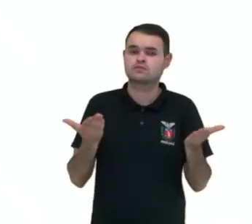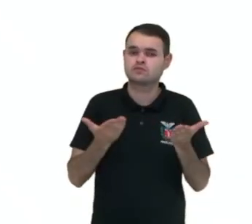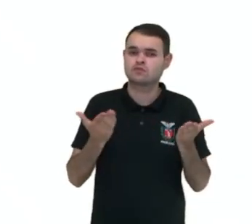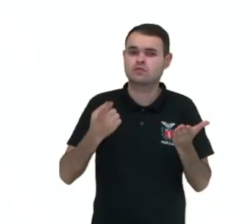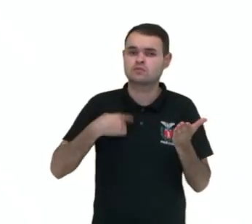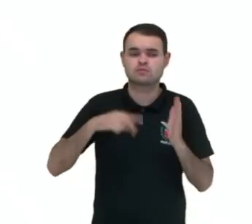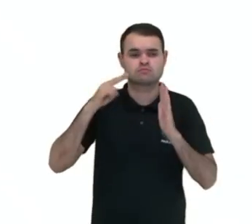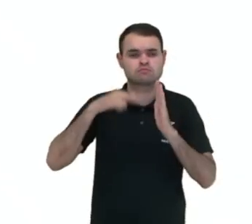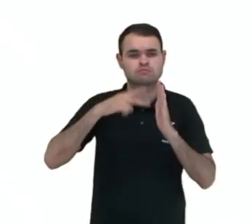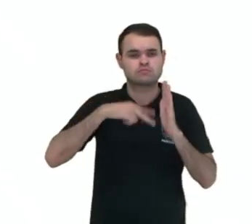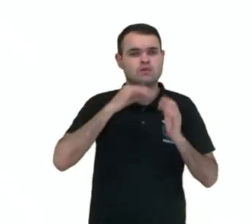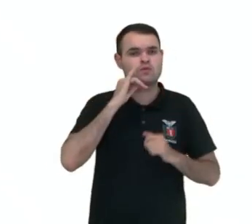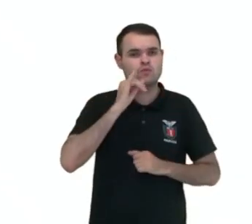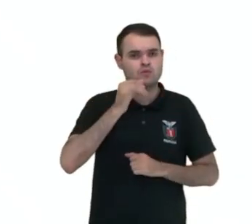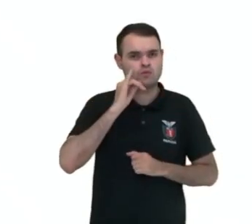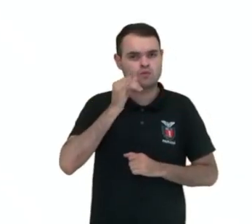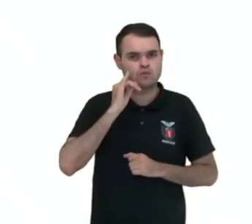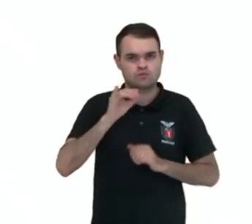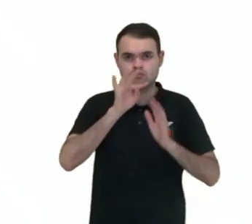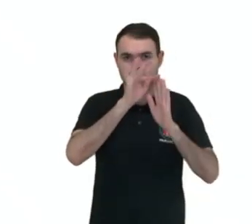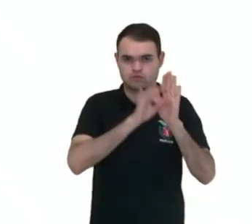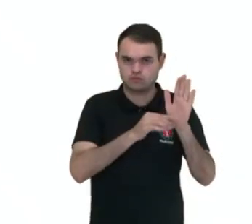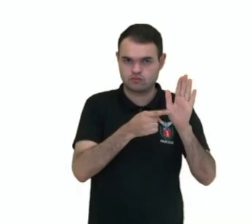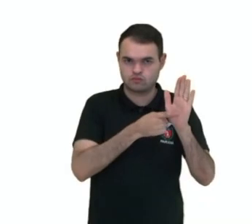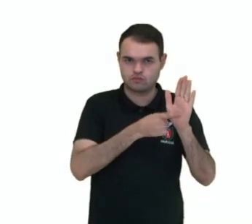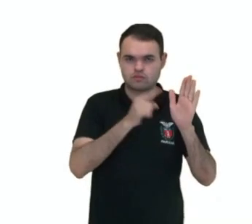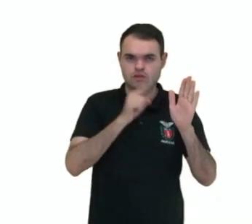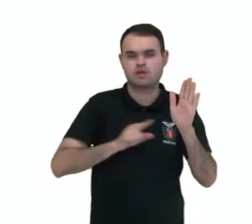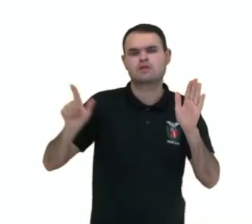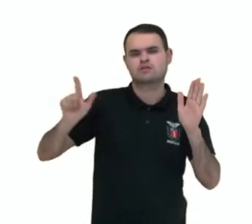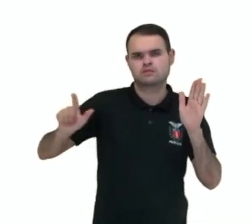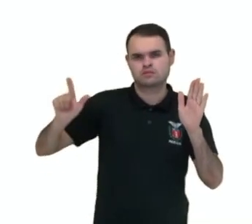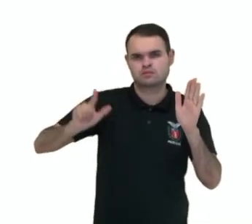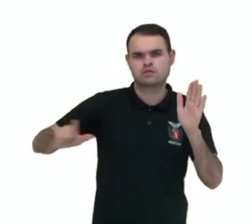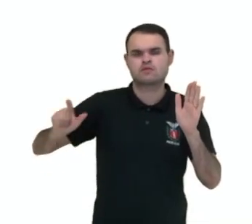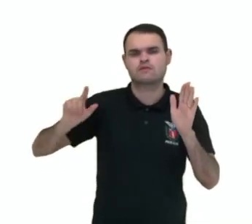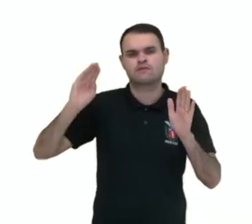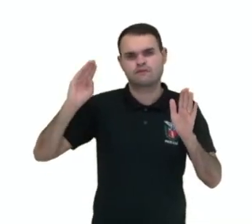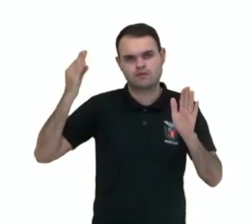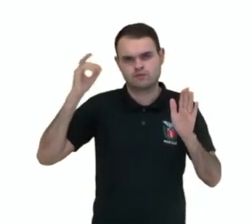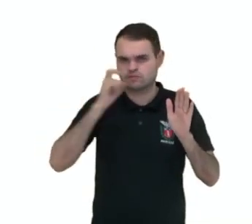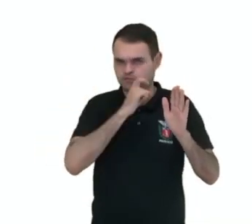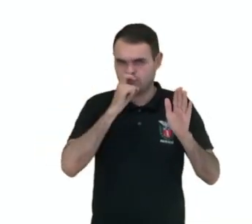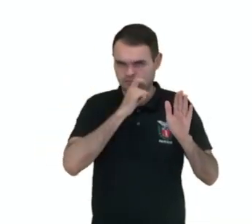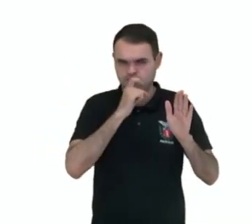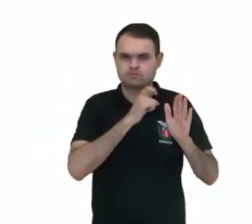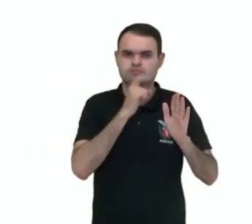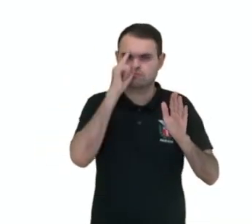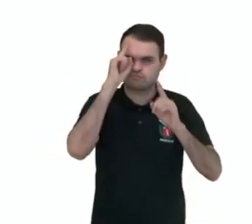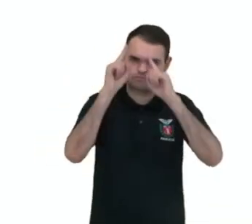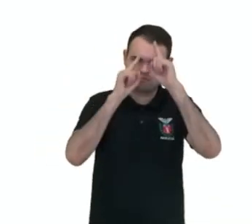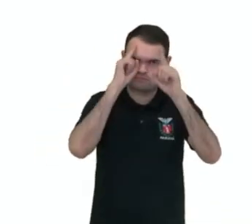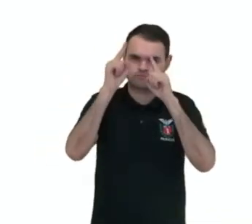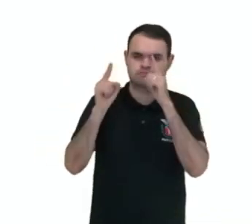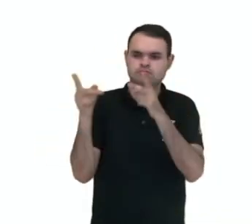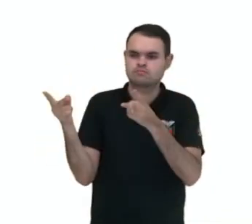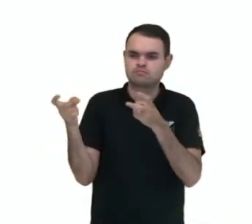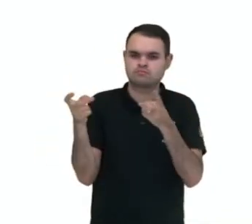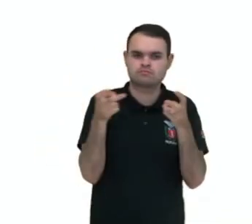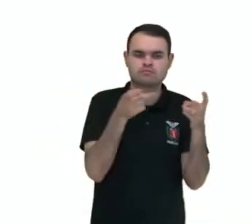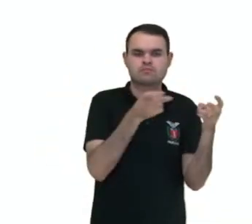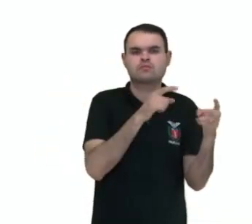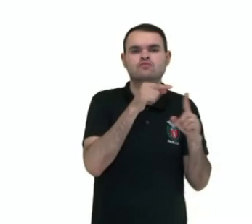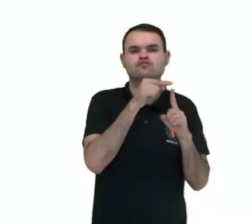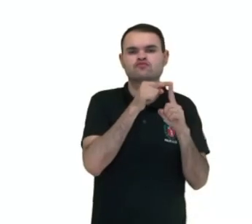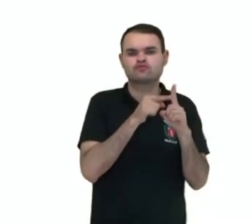fizemos a leitura de um conto, esse texto que é literário, ficcional, certo? Reconhecemos qual é o